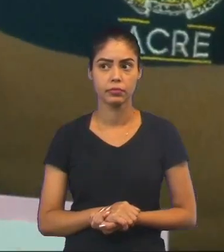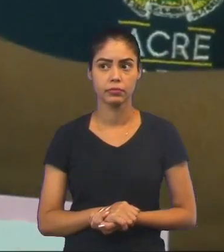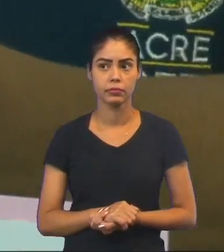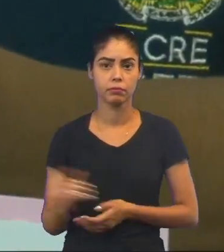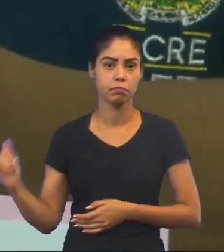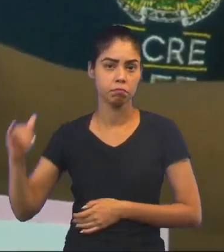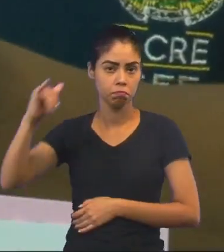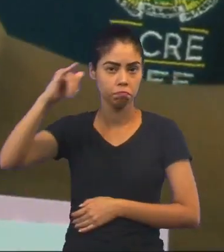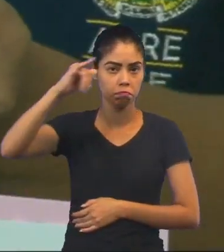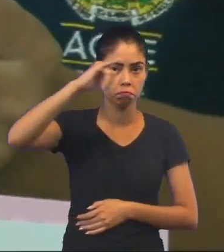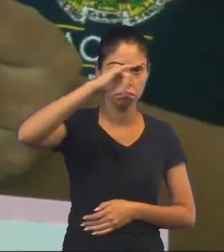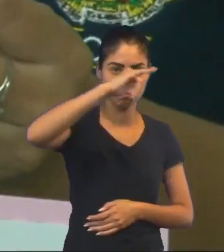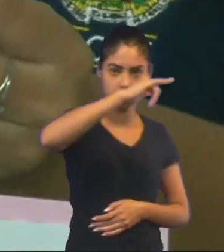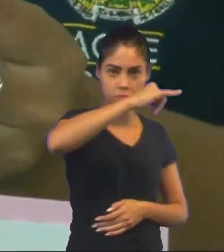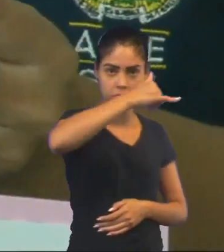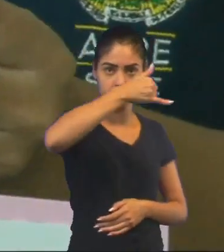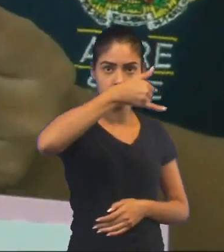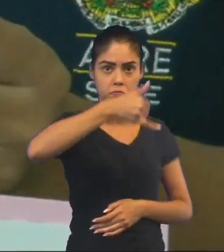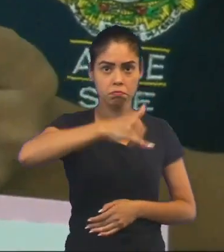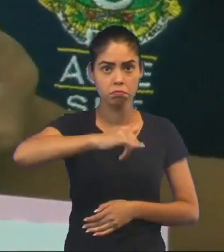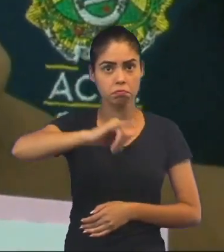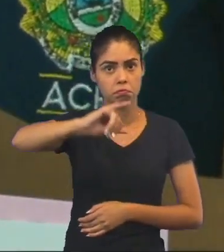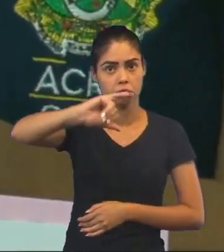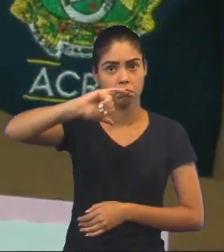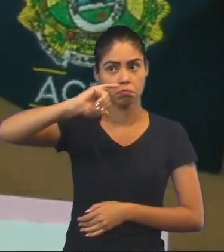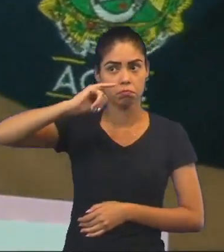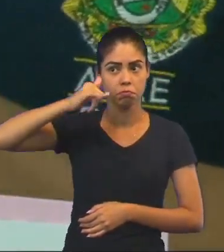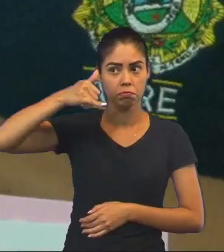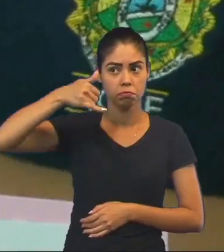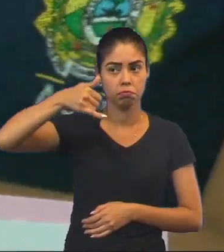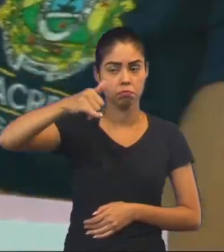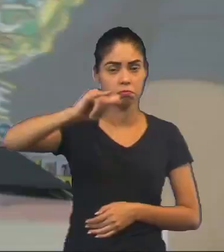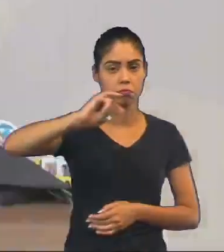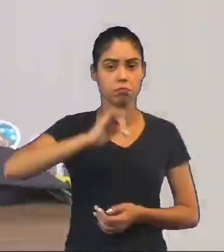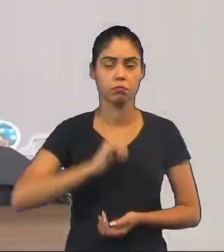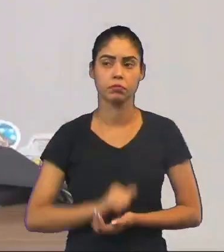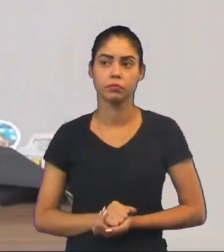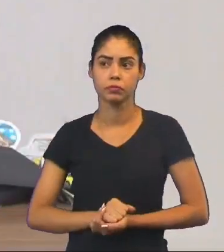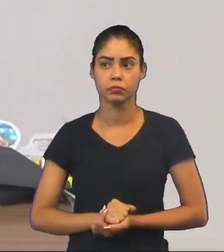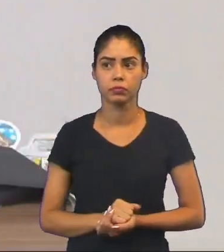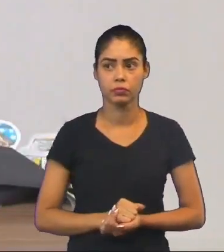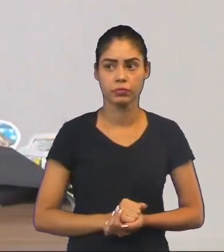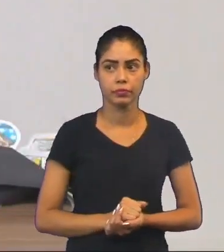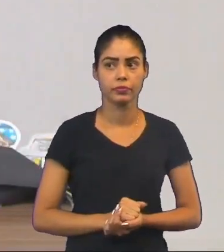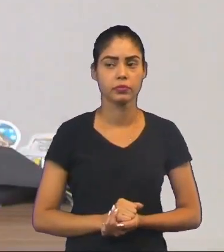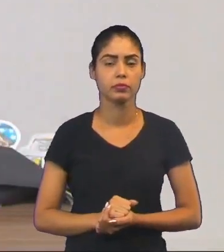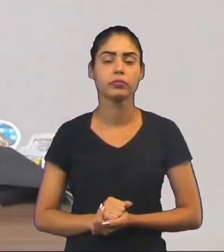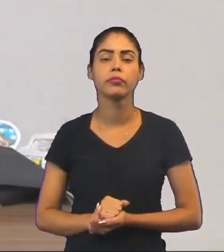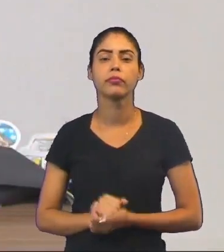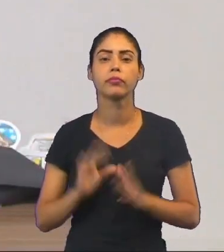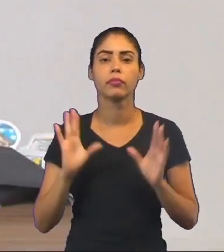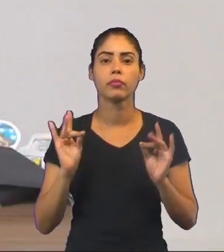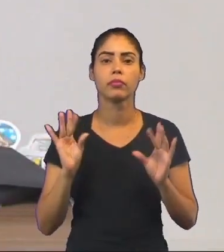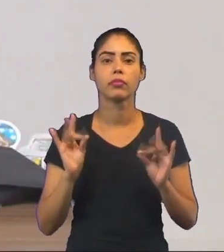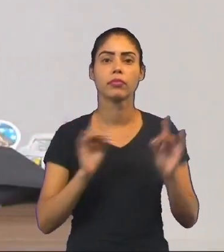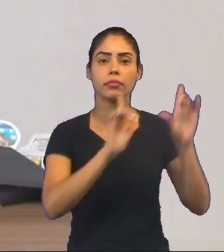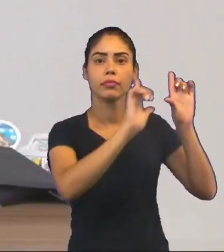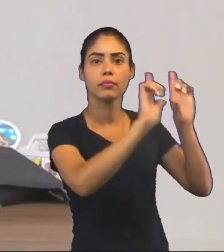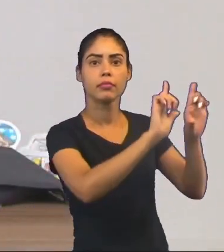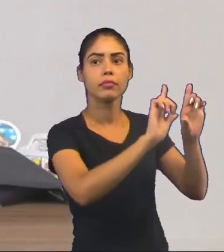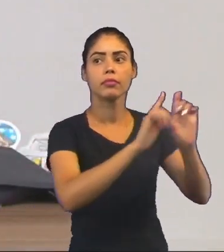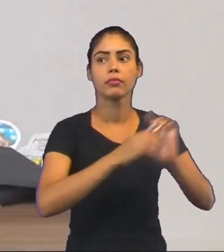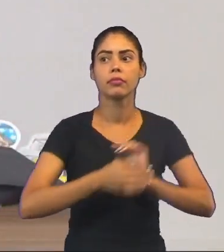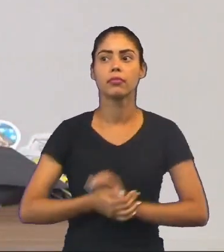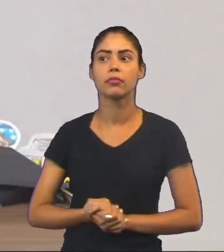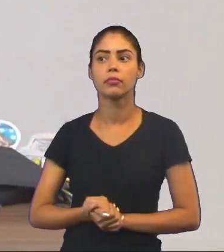O avião é um meio de transporte aéreo, certo? Então, nós vamos